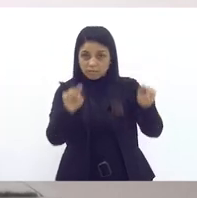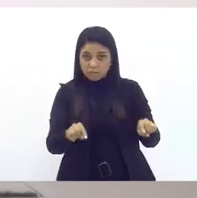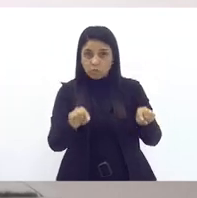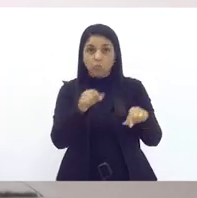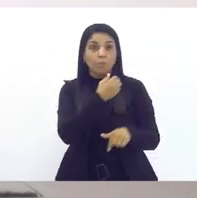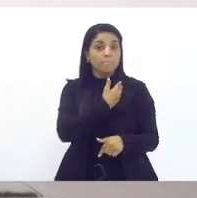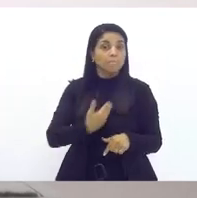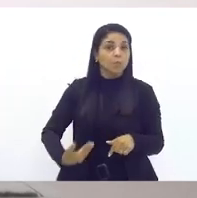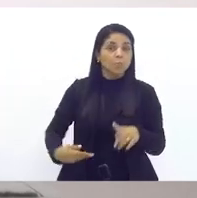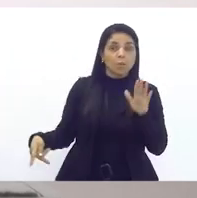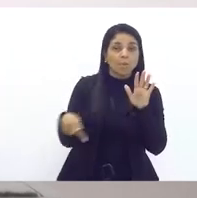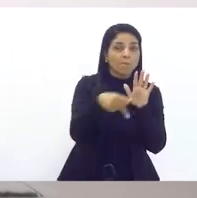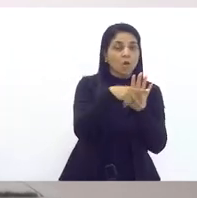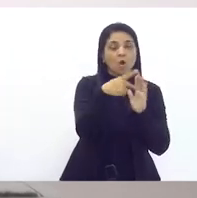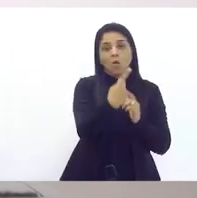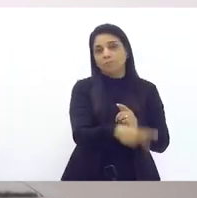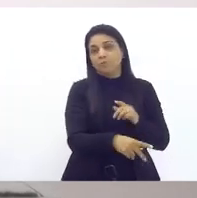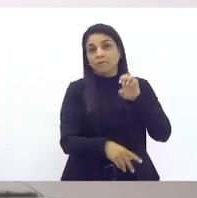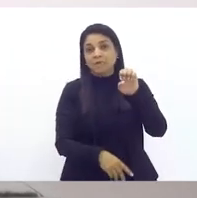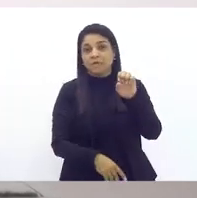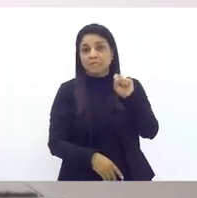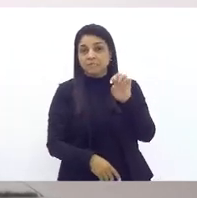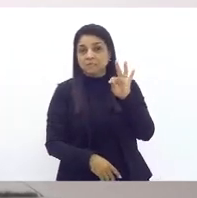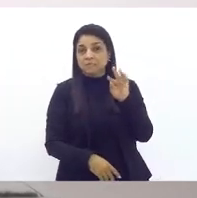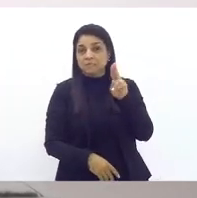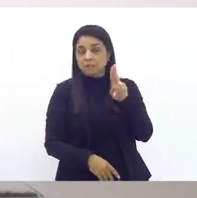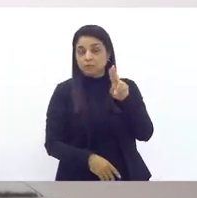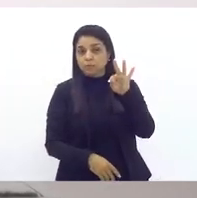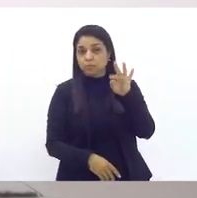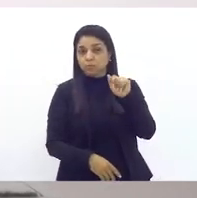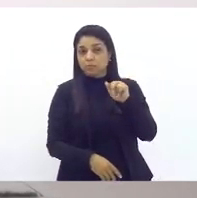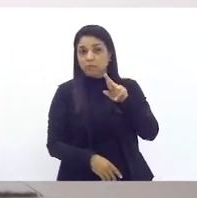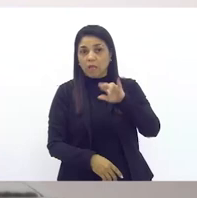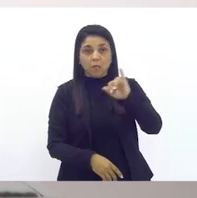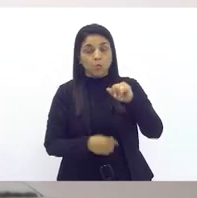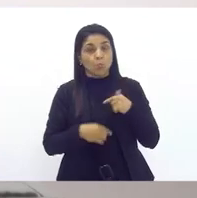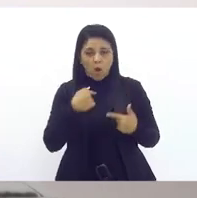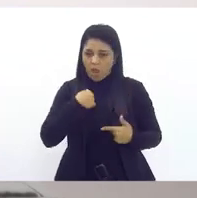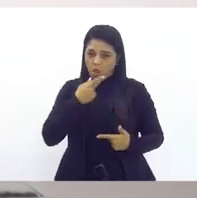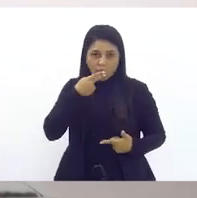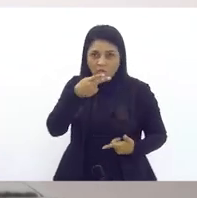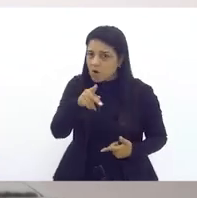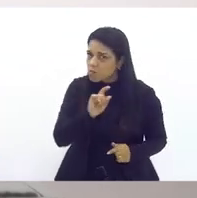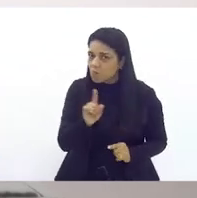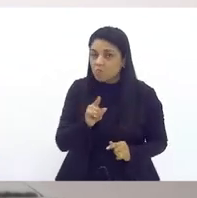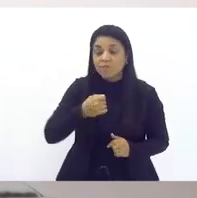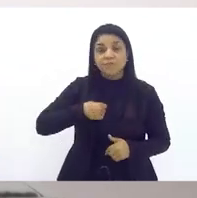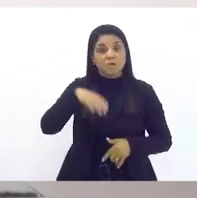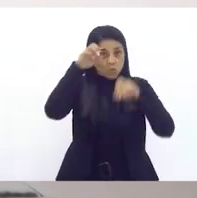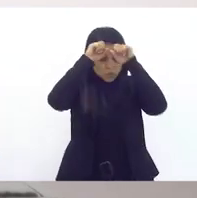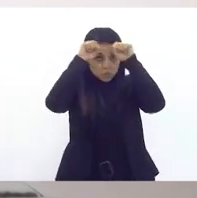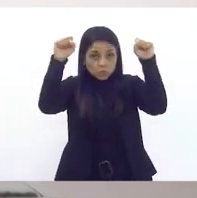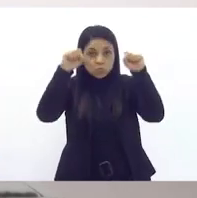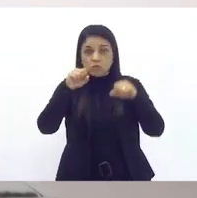estatutário. E quem está dizendo isso não sou eu, é o Supremo Tribunal Federal.